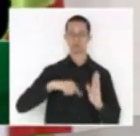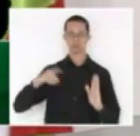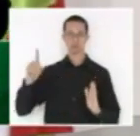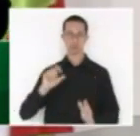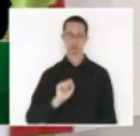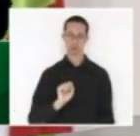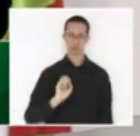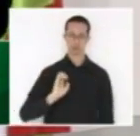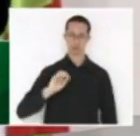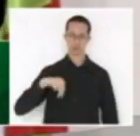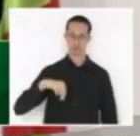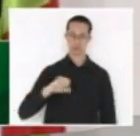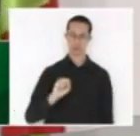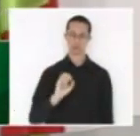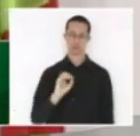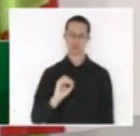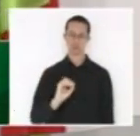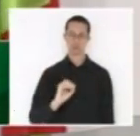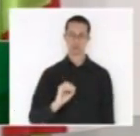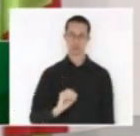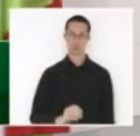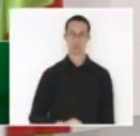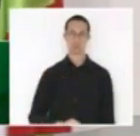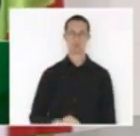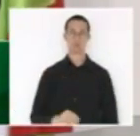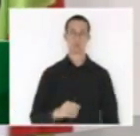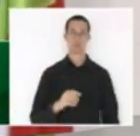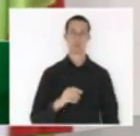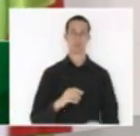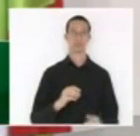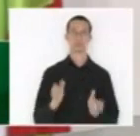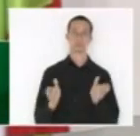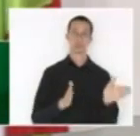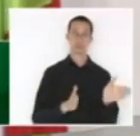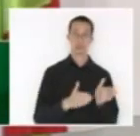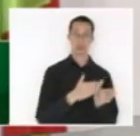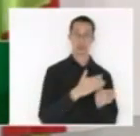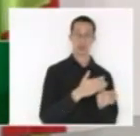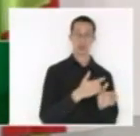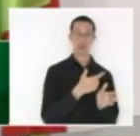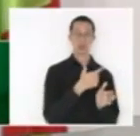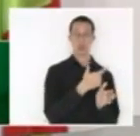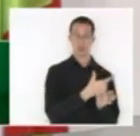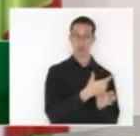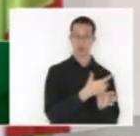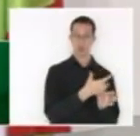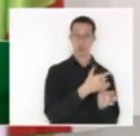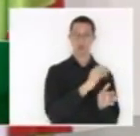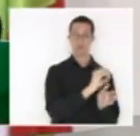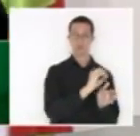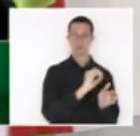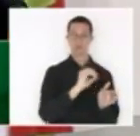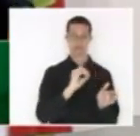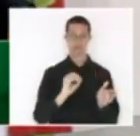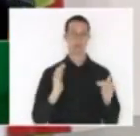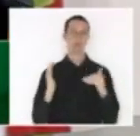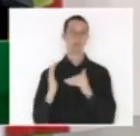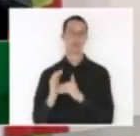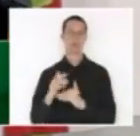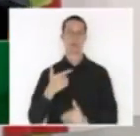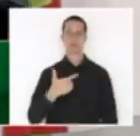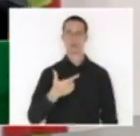2010, 10 cidades que mais cresceram, 7